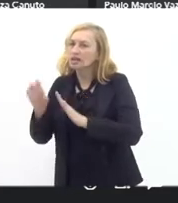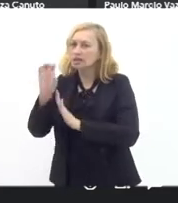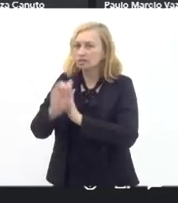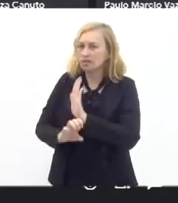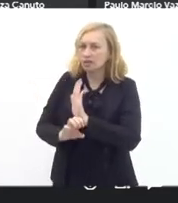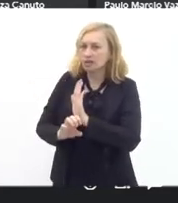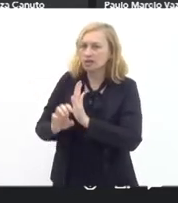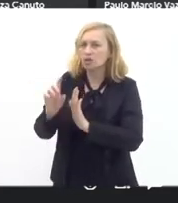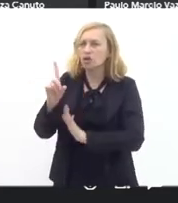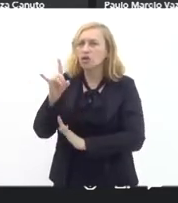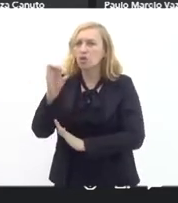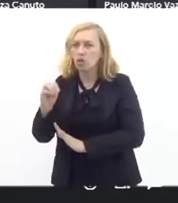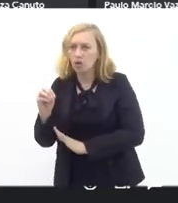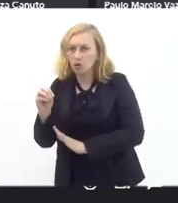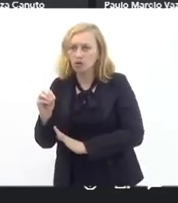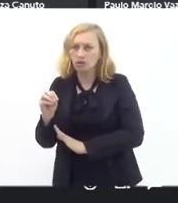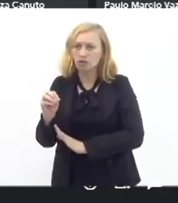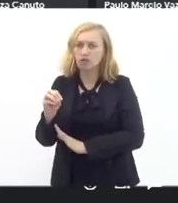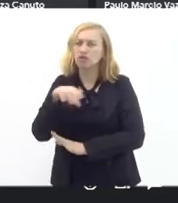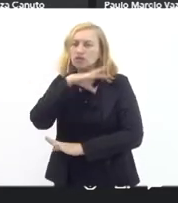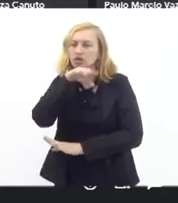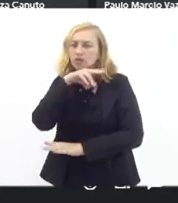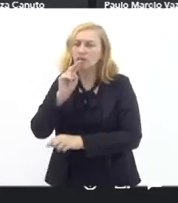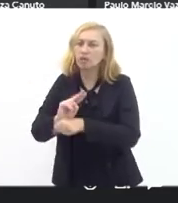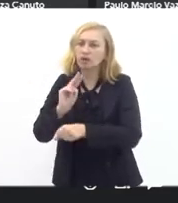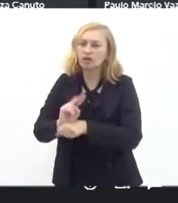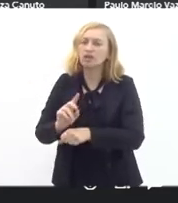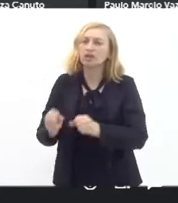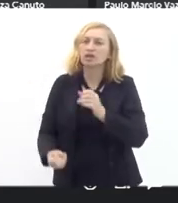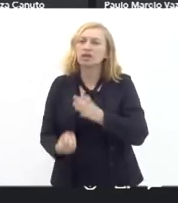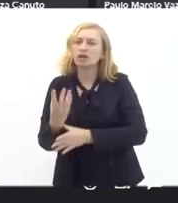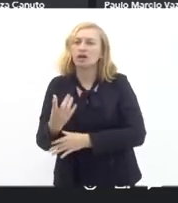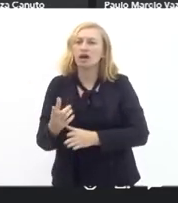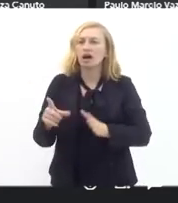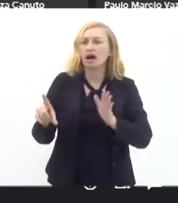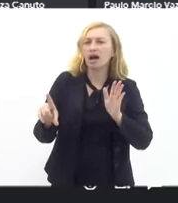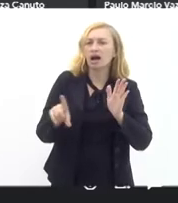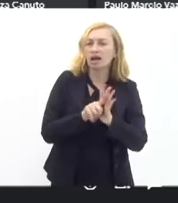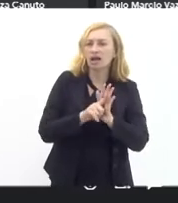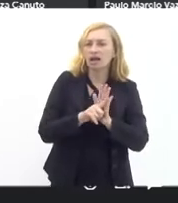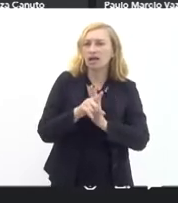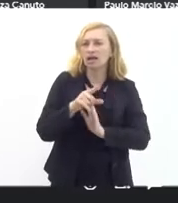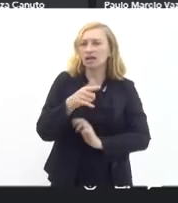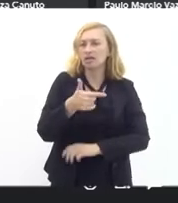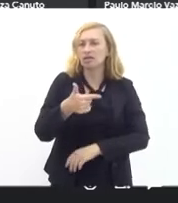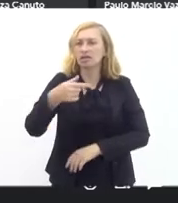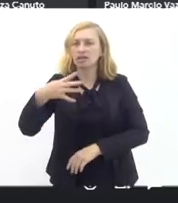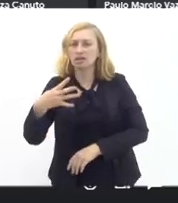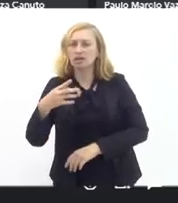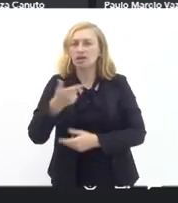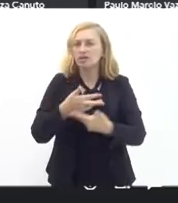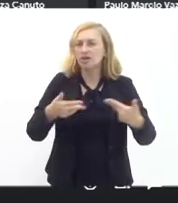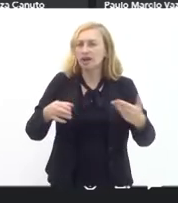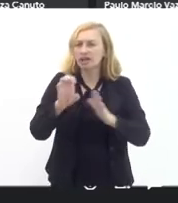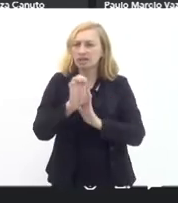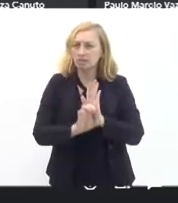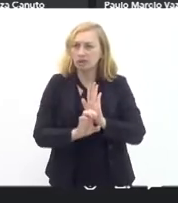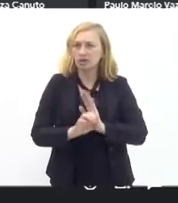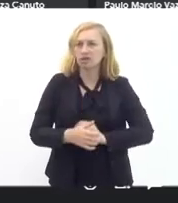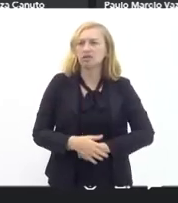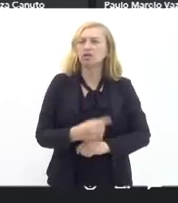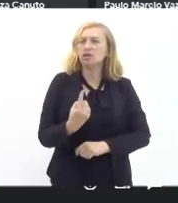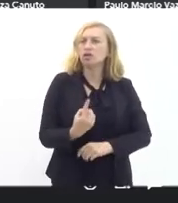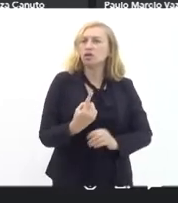Animal. Nasceu a Lei 8145 de 2018 e ali a gente colocou muitas emendas.